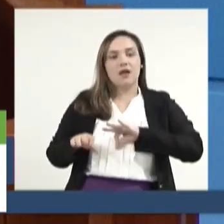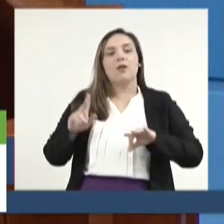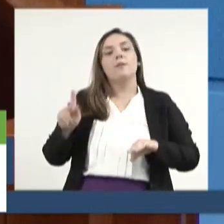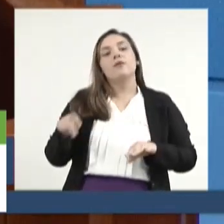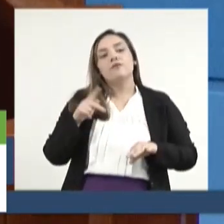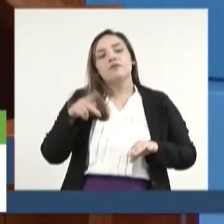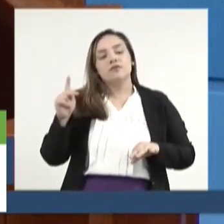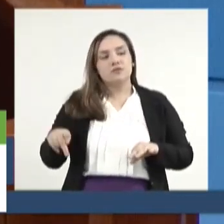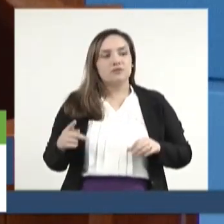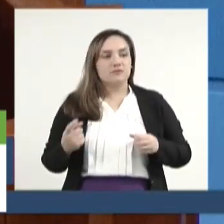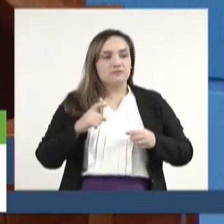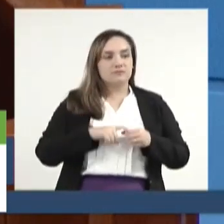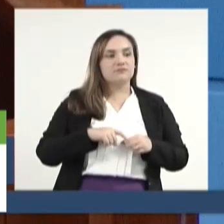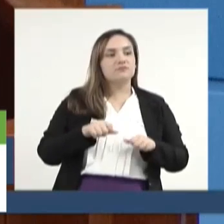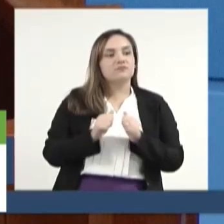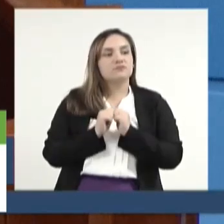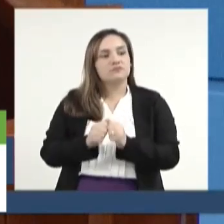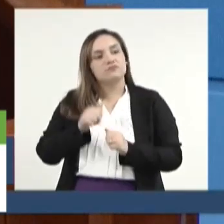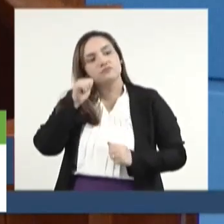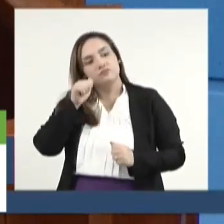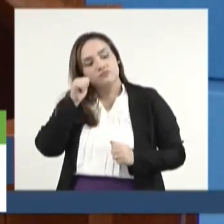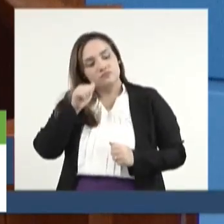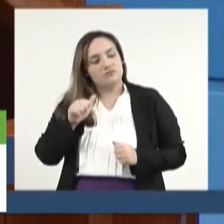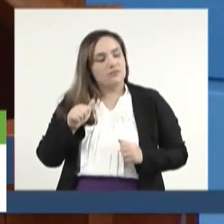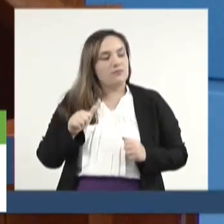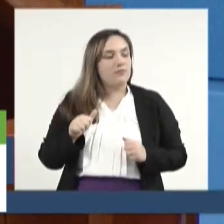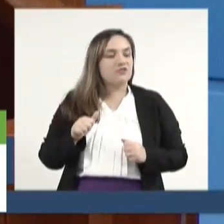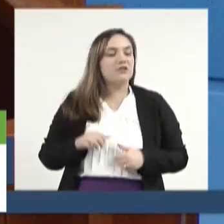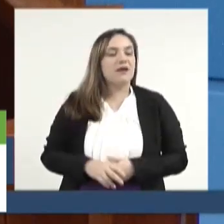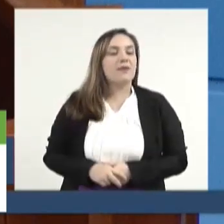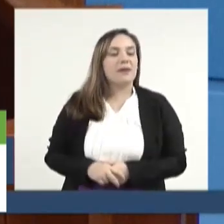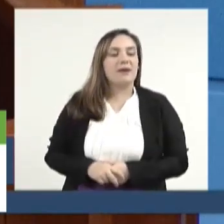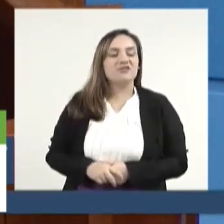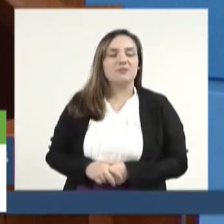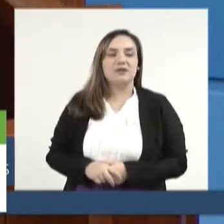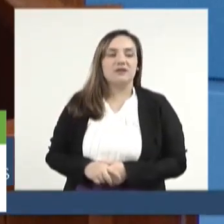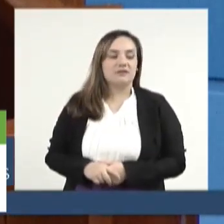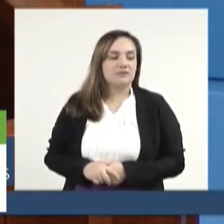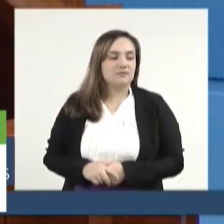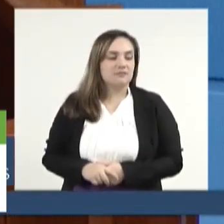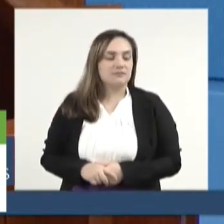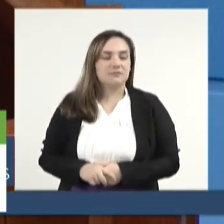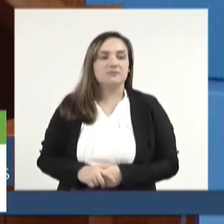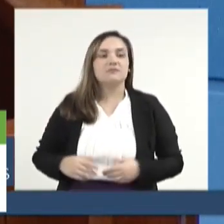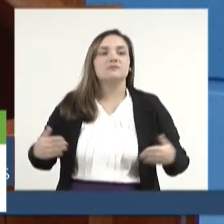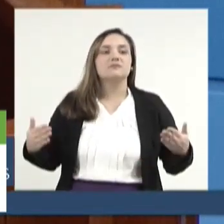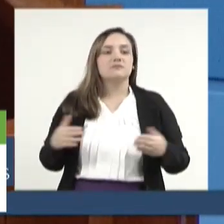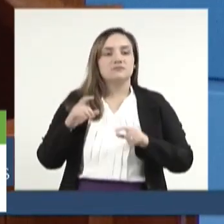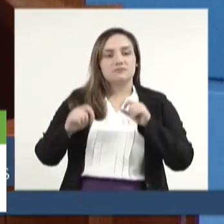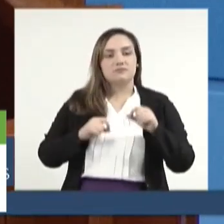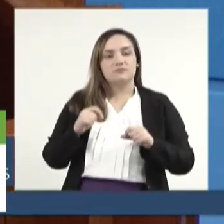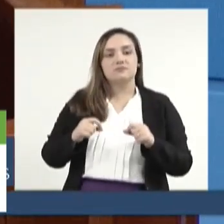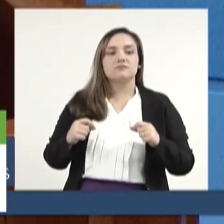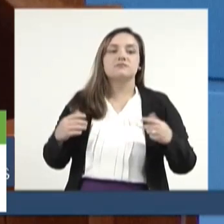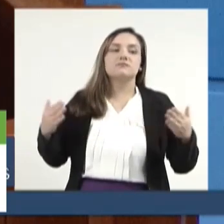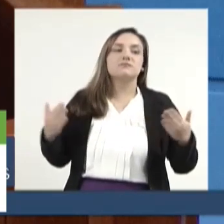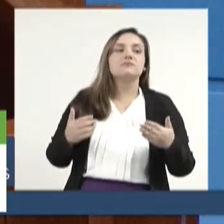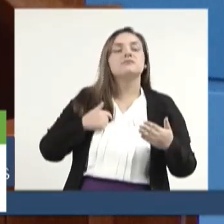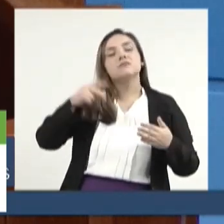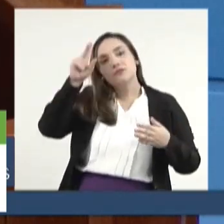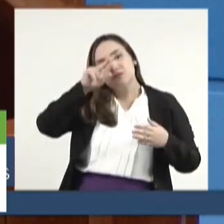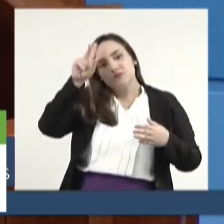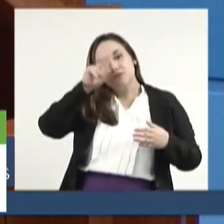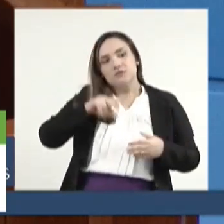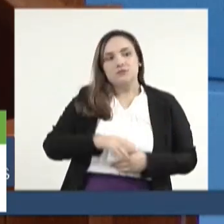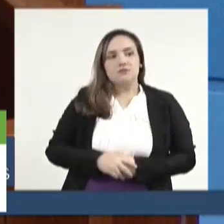professoras contratadas com as professoras efetivas. E no ano passado a gente fez aqui esse debate grandemente e me